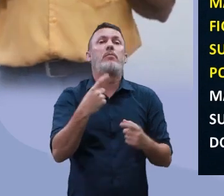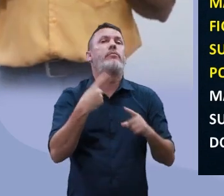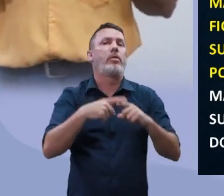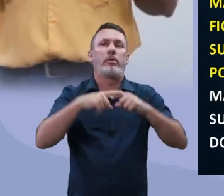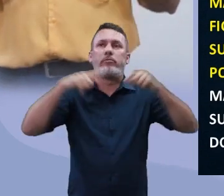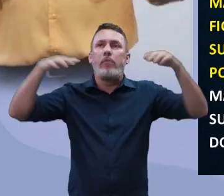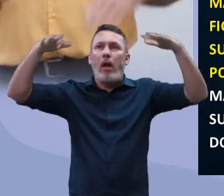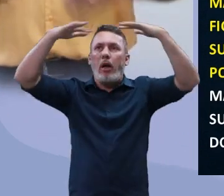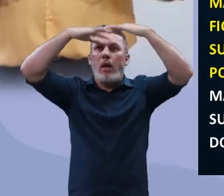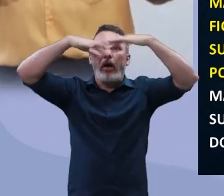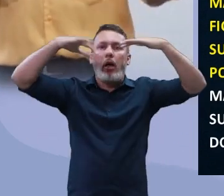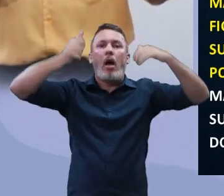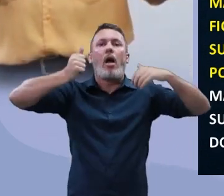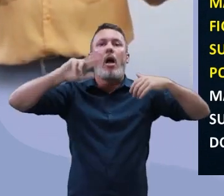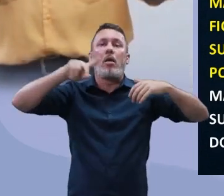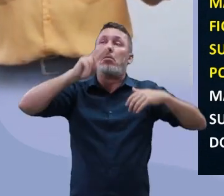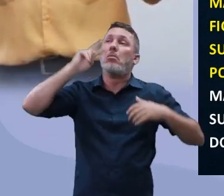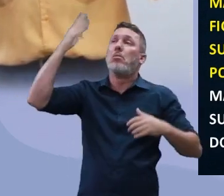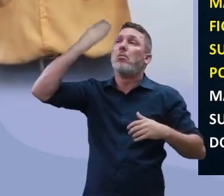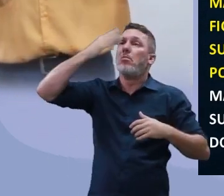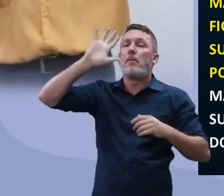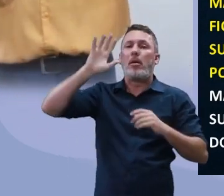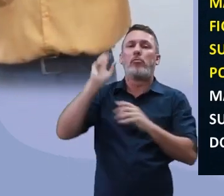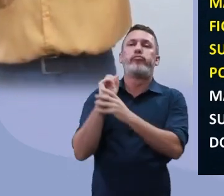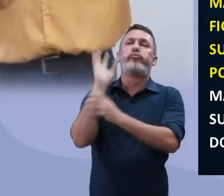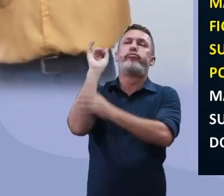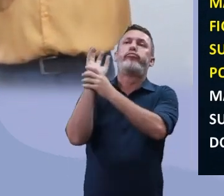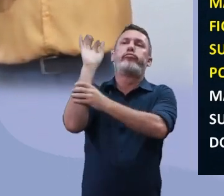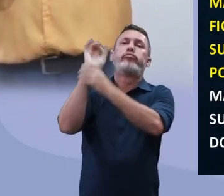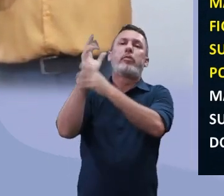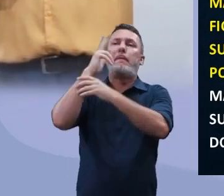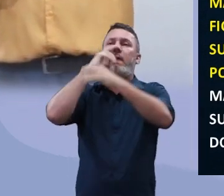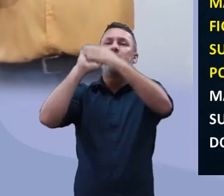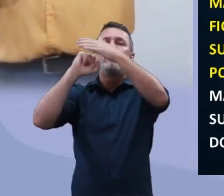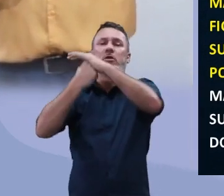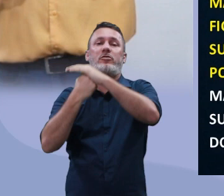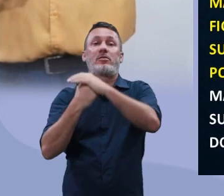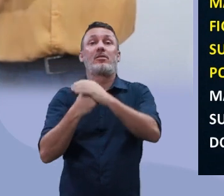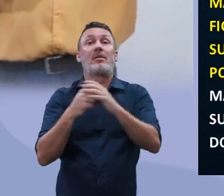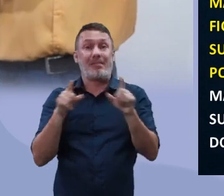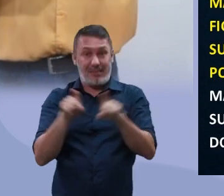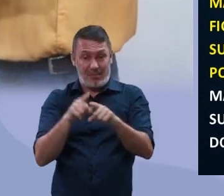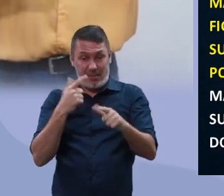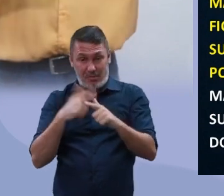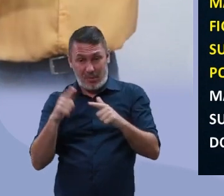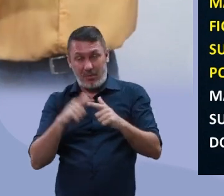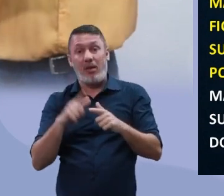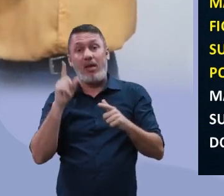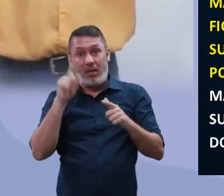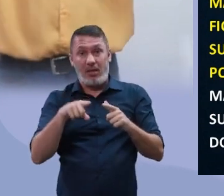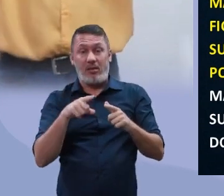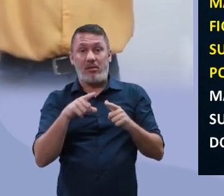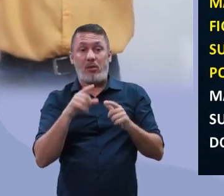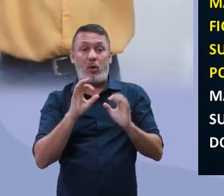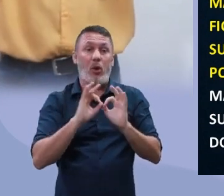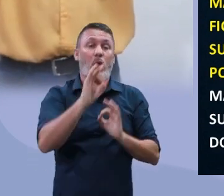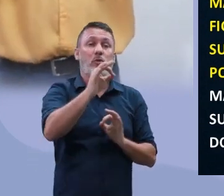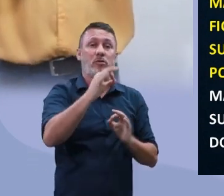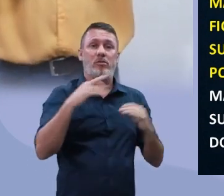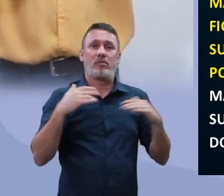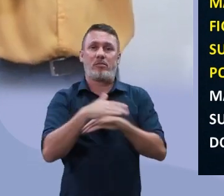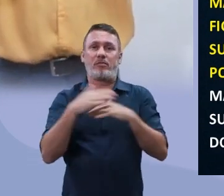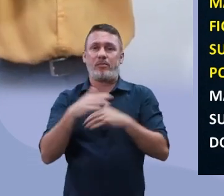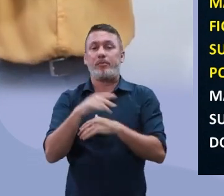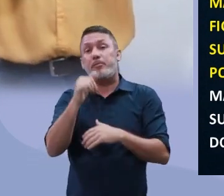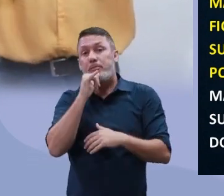problemas relacionados a essas inversões térmicas se dão em cidades cada vez mais afastadas, né, da região equatorial,